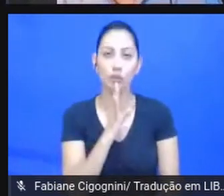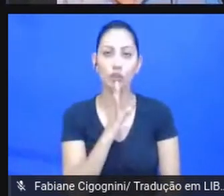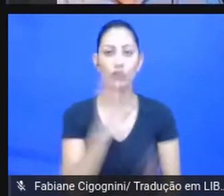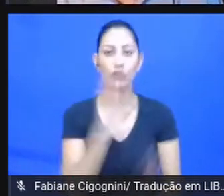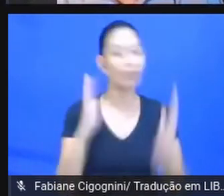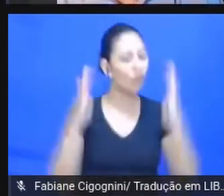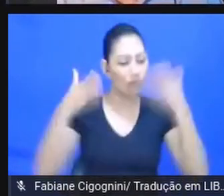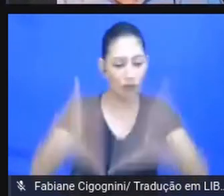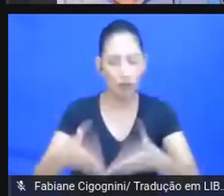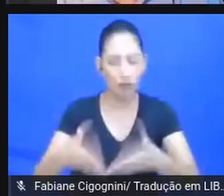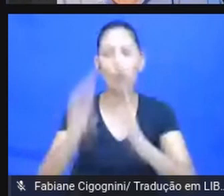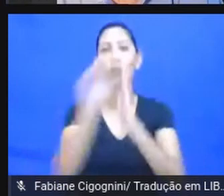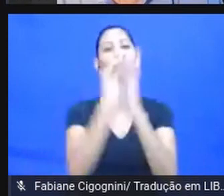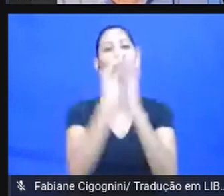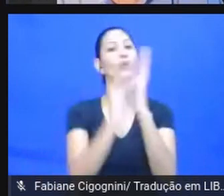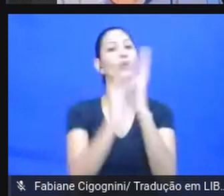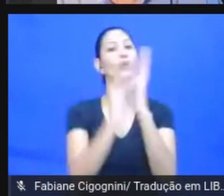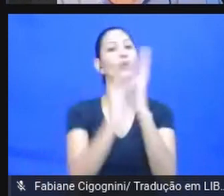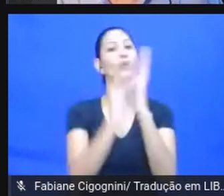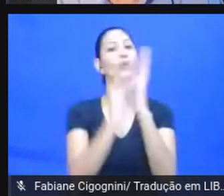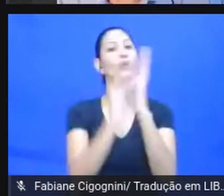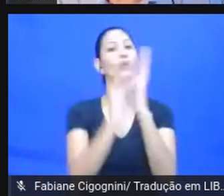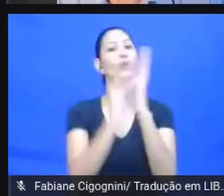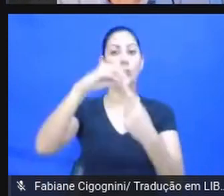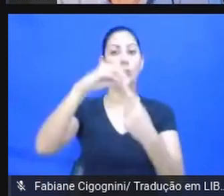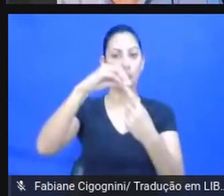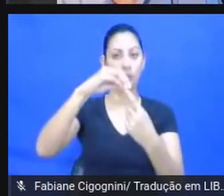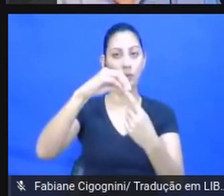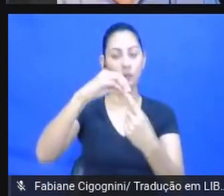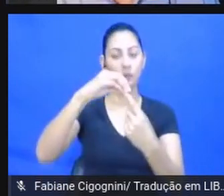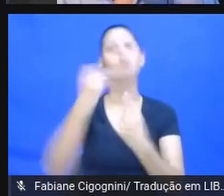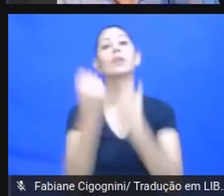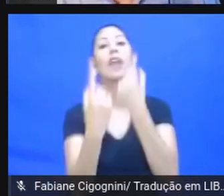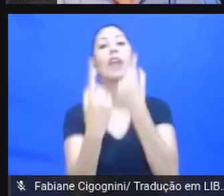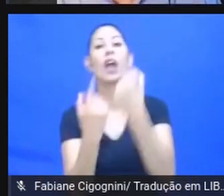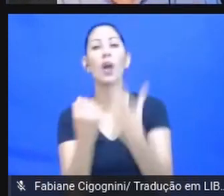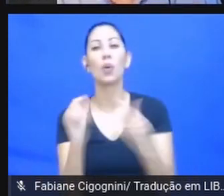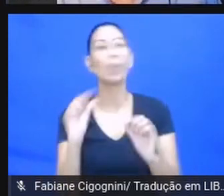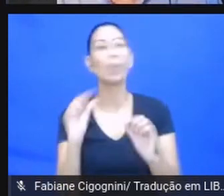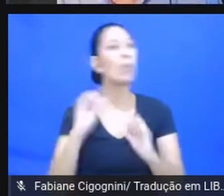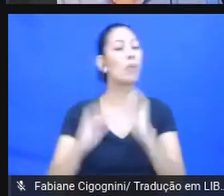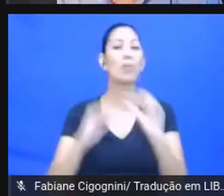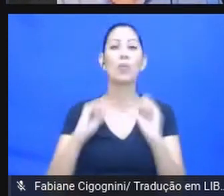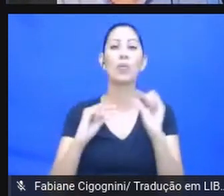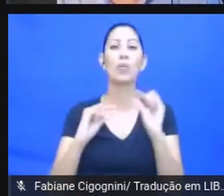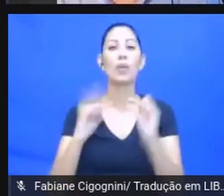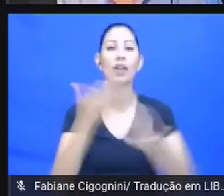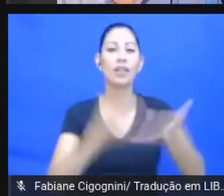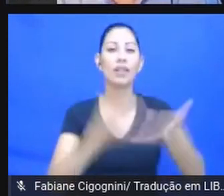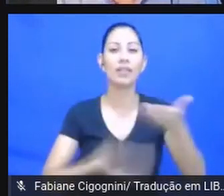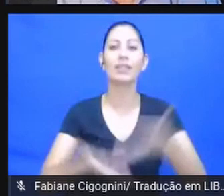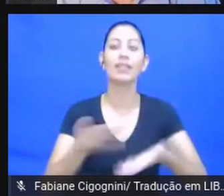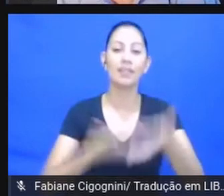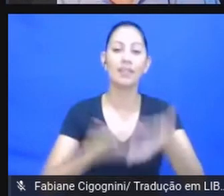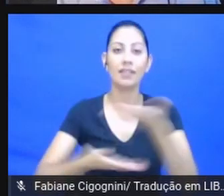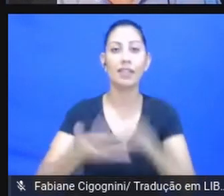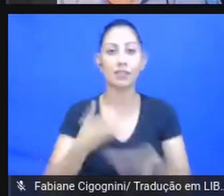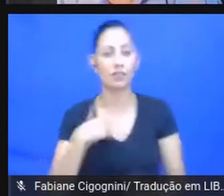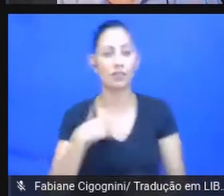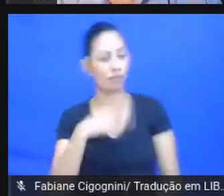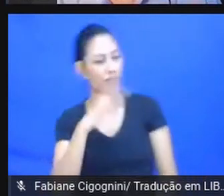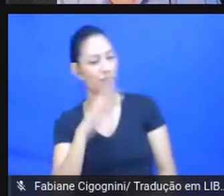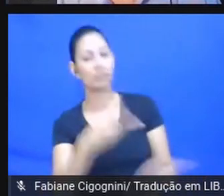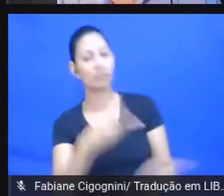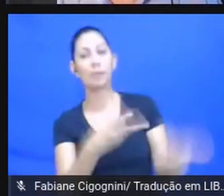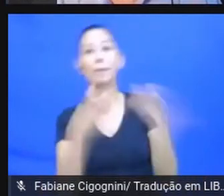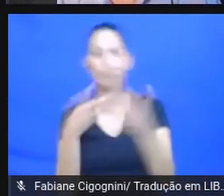no conteúdo. Alguns têm pouca interação. Eu vi muitos professores em